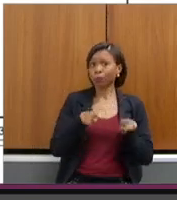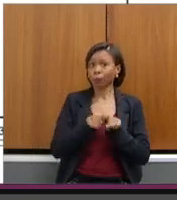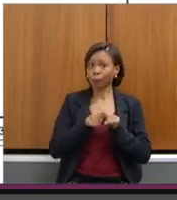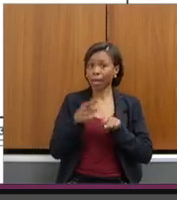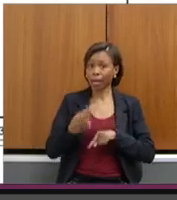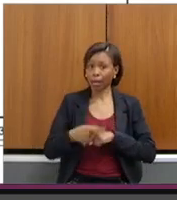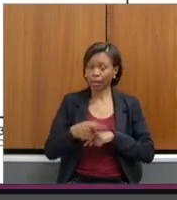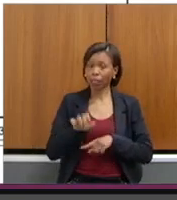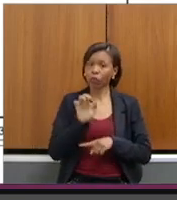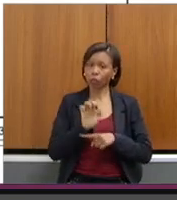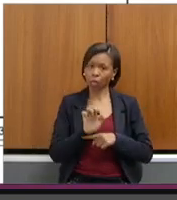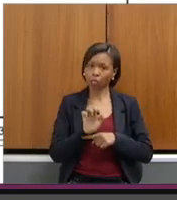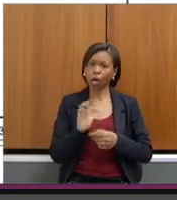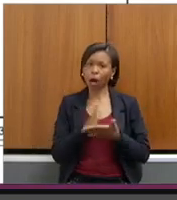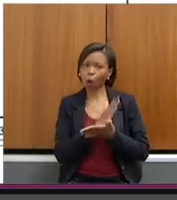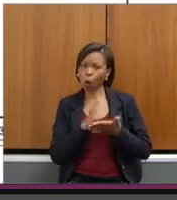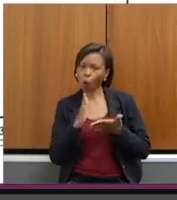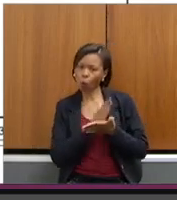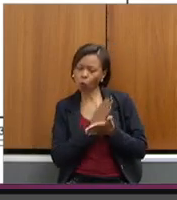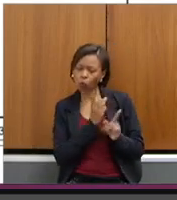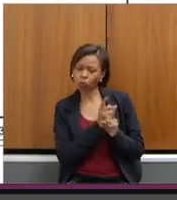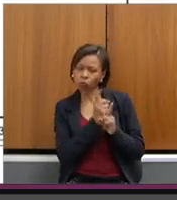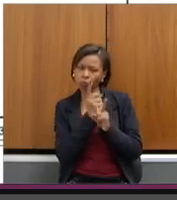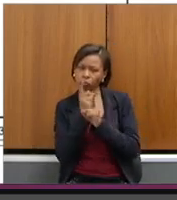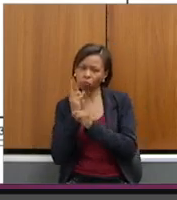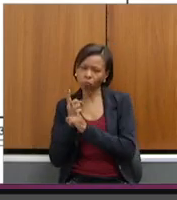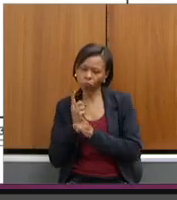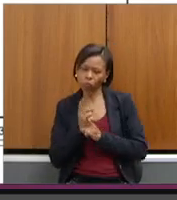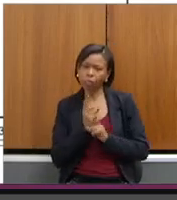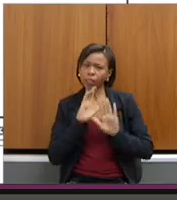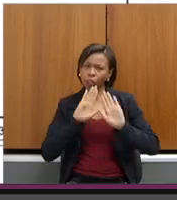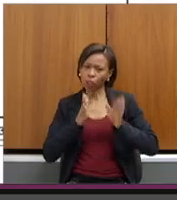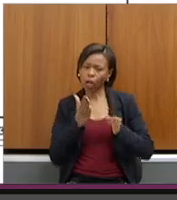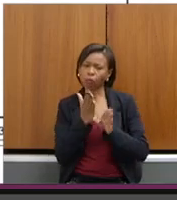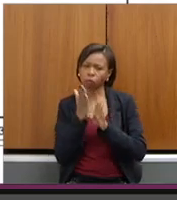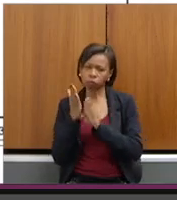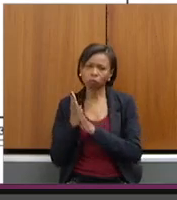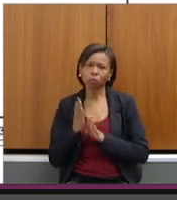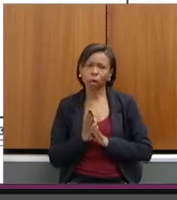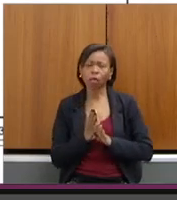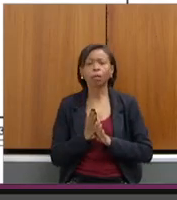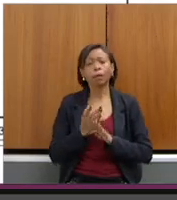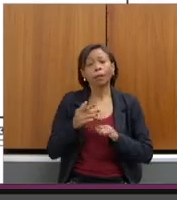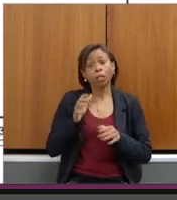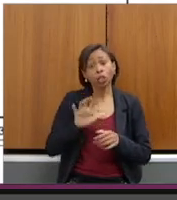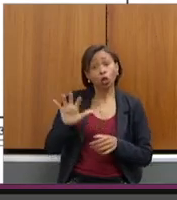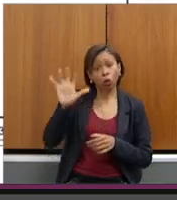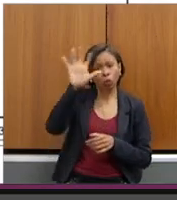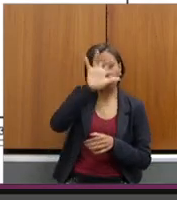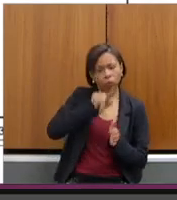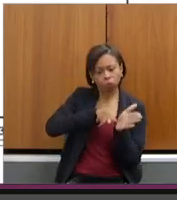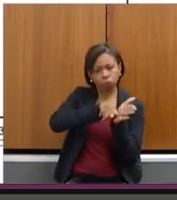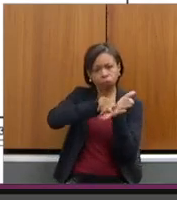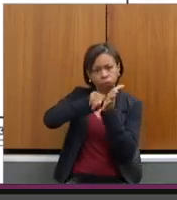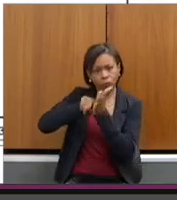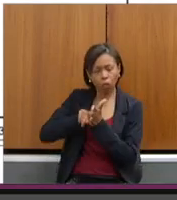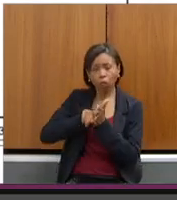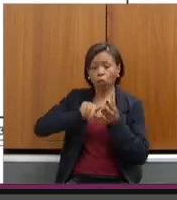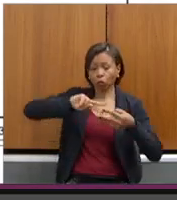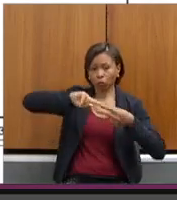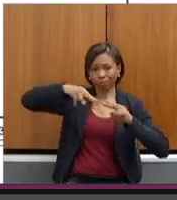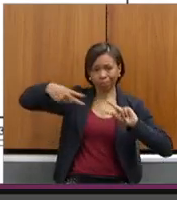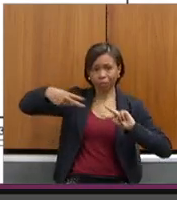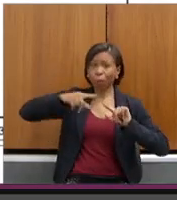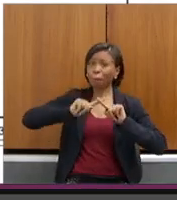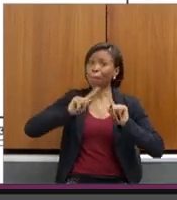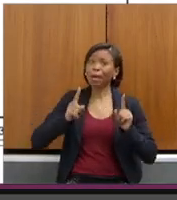São casos pontuais que a gente Já identificou levando em consideração aqui nós fazemos um mapeamento e o rastreamento genômico